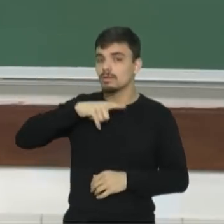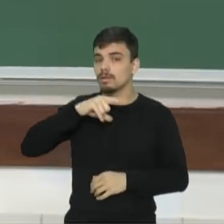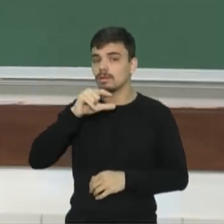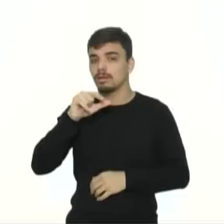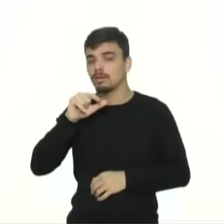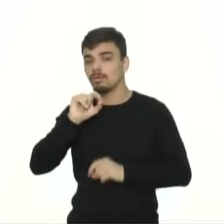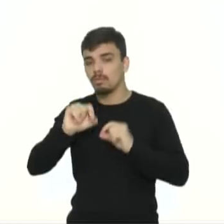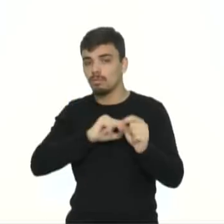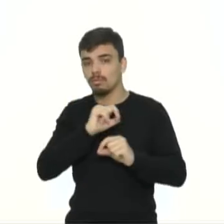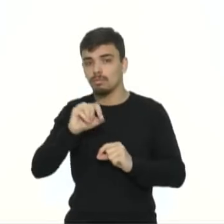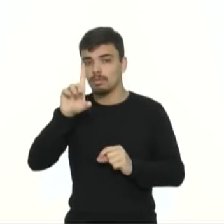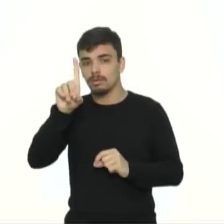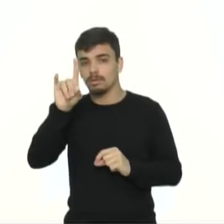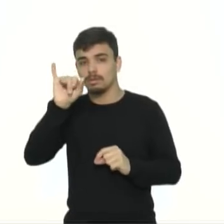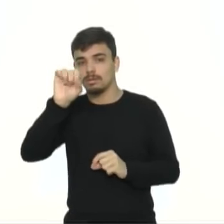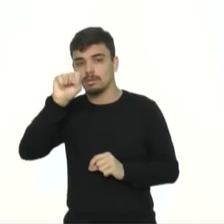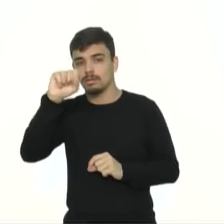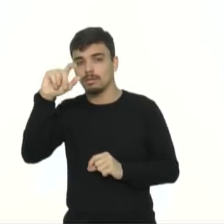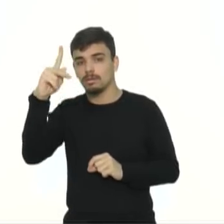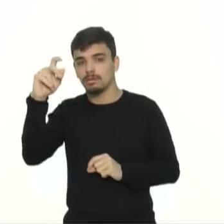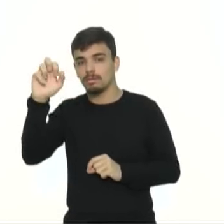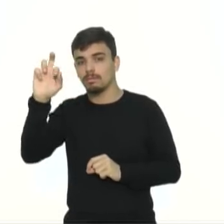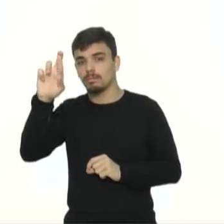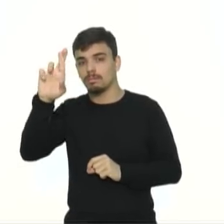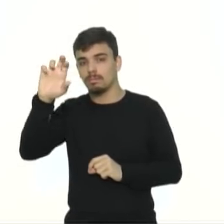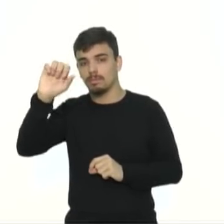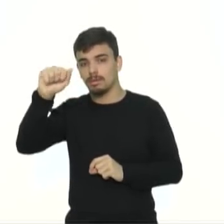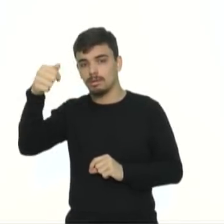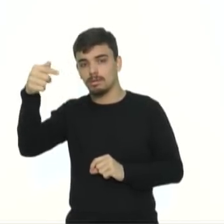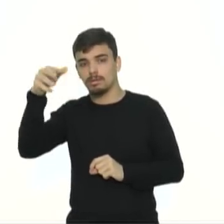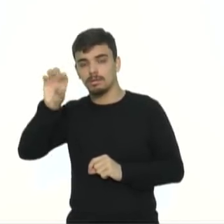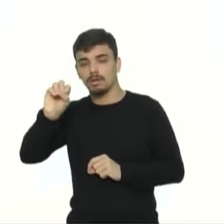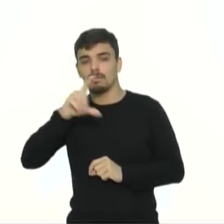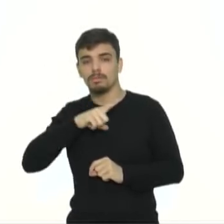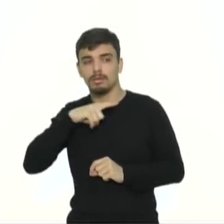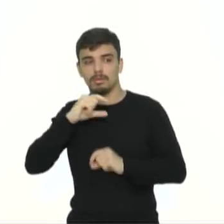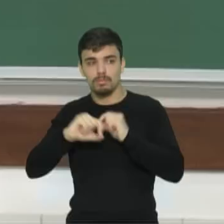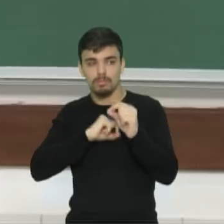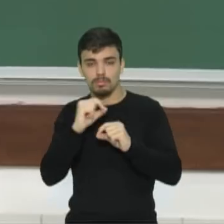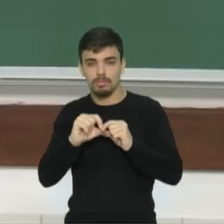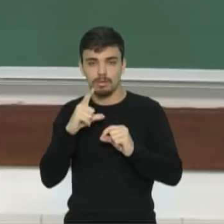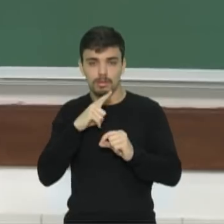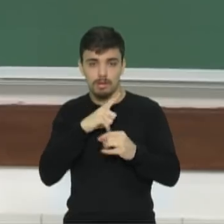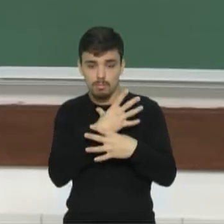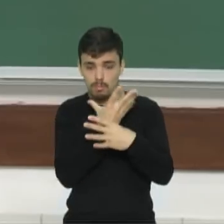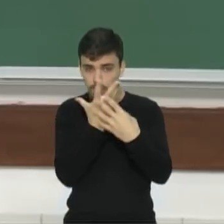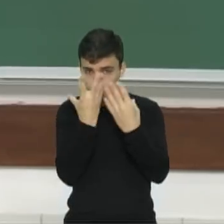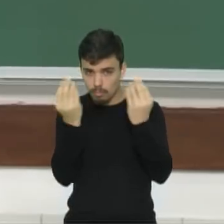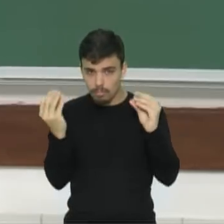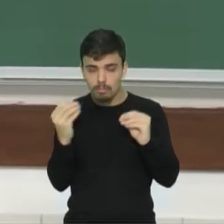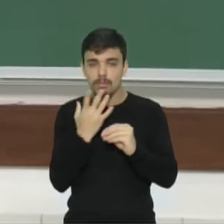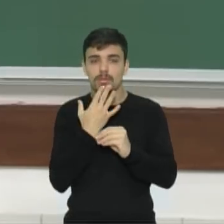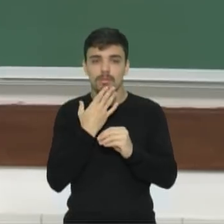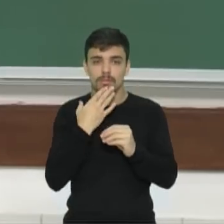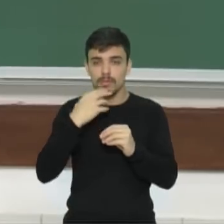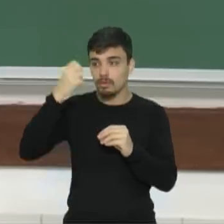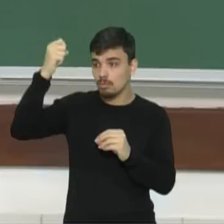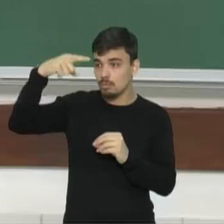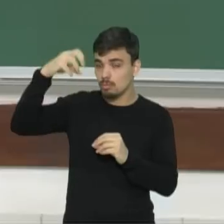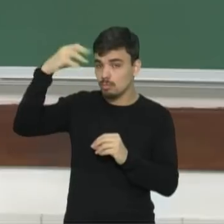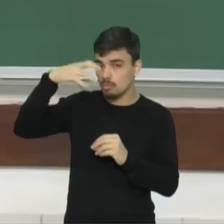chamado dispersão. Quando você tem vários feixes de luz juntos no mesmo